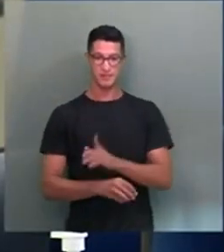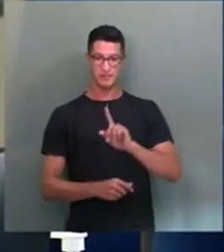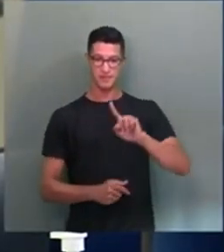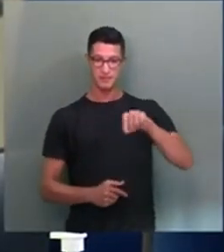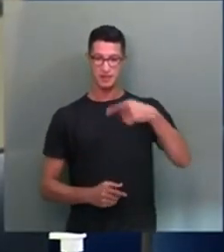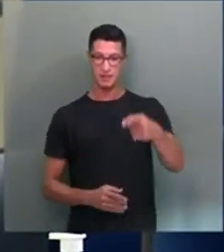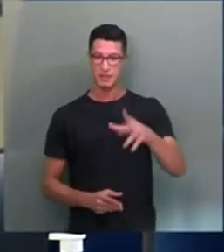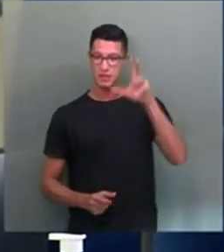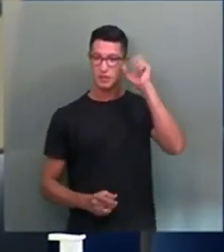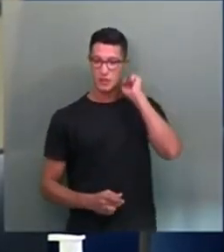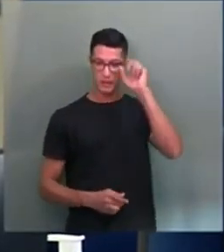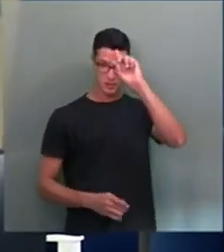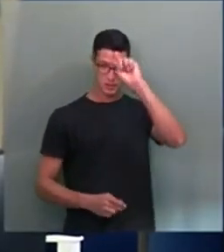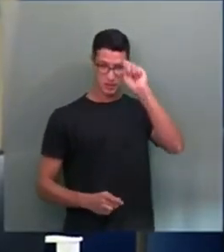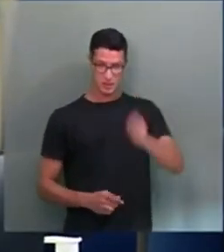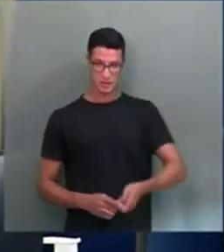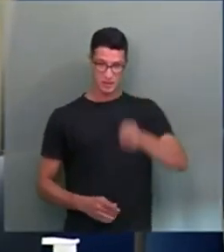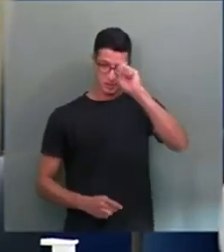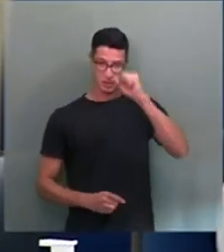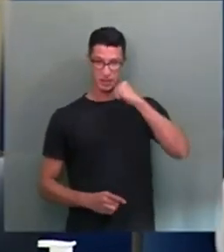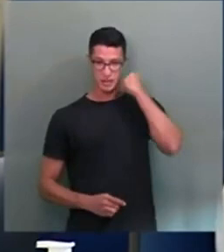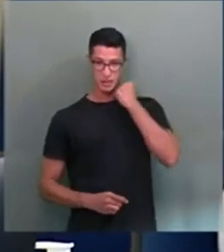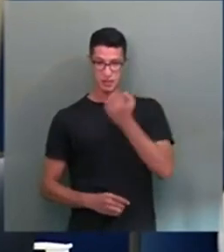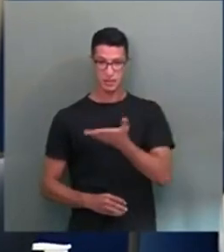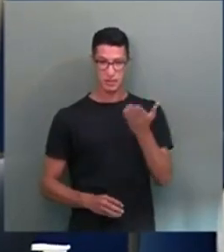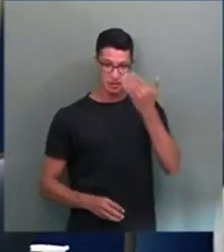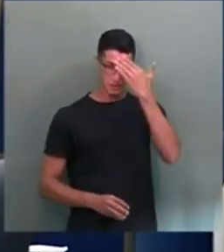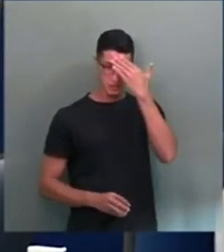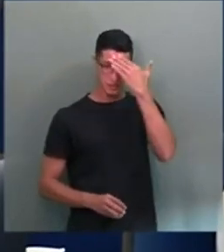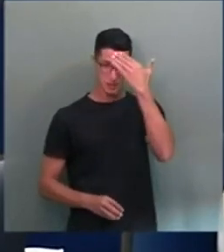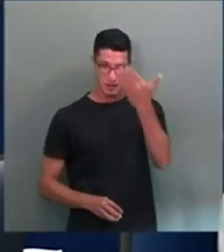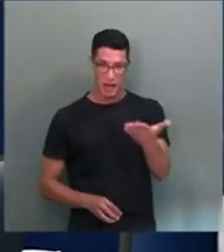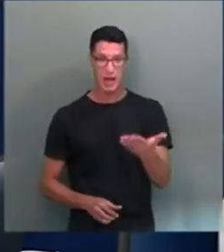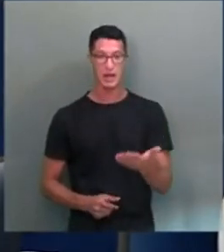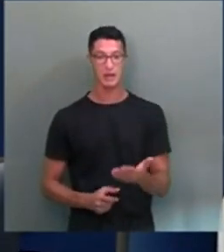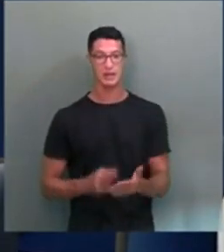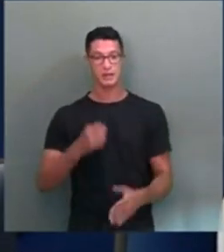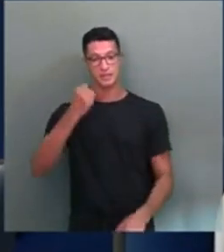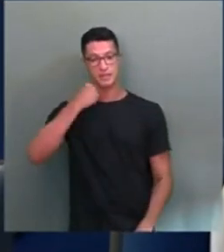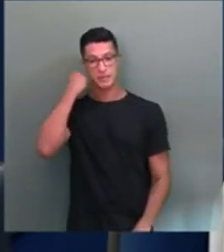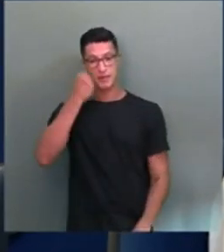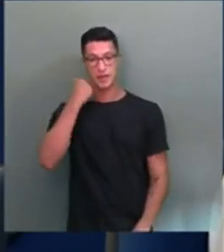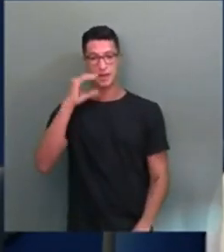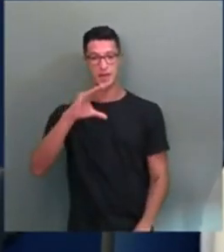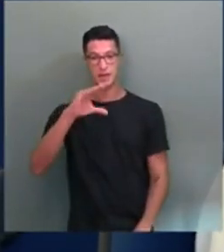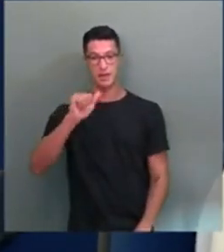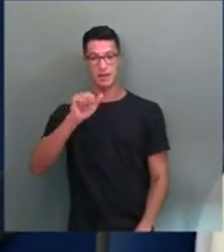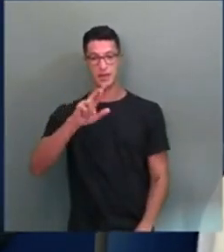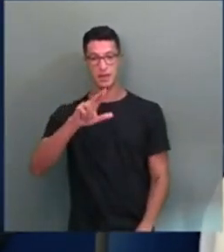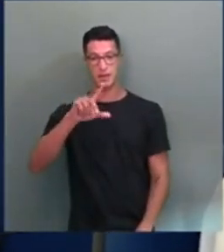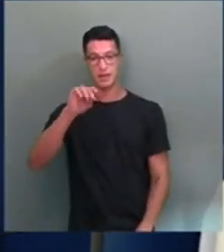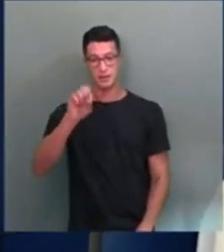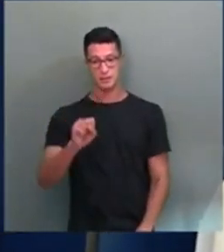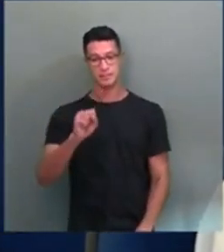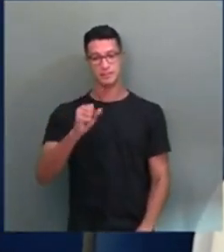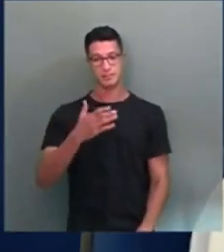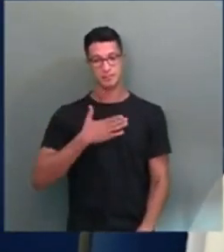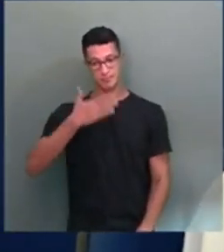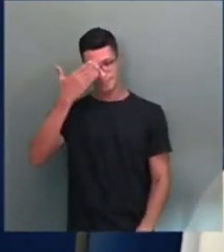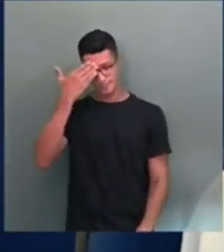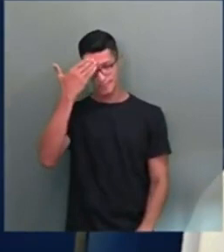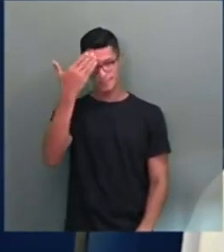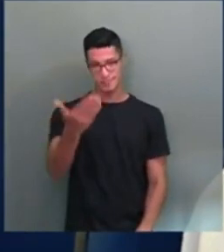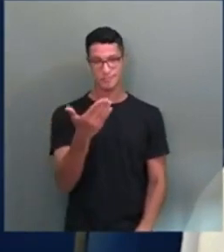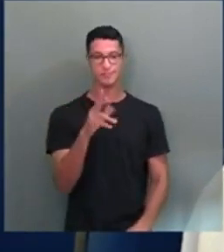depois de ouvir a homenagem de todos os senadores. Muito obrigada. Senador Carlos Viana, meu agradecimento especial